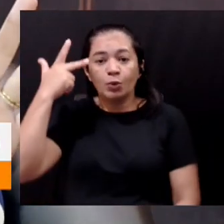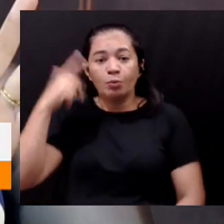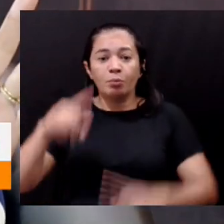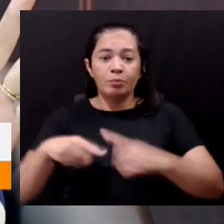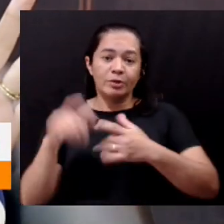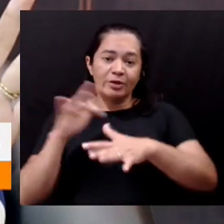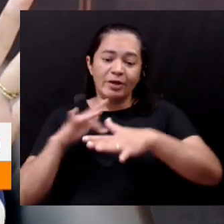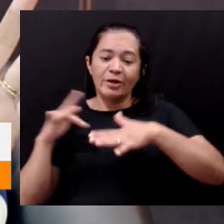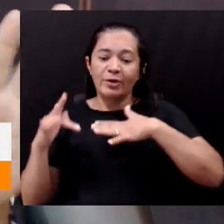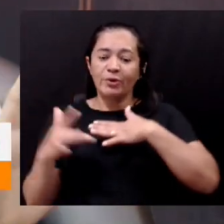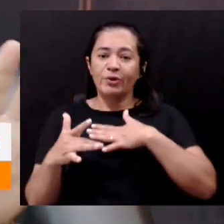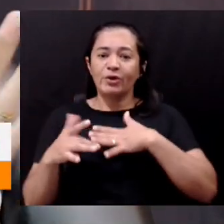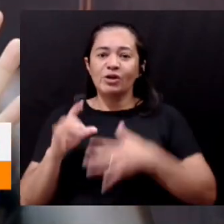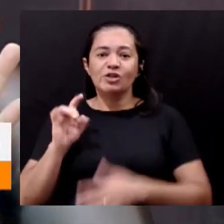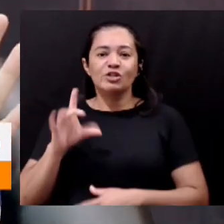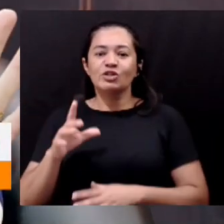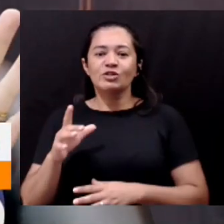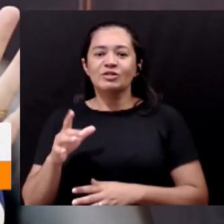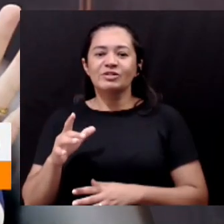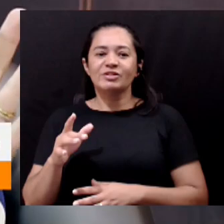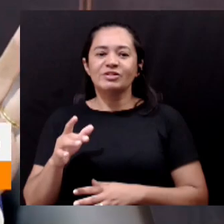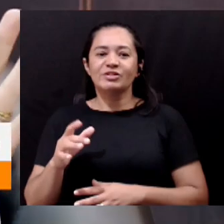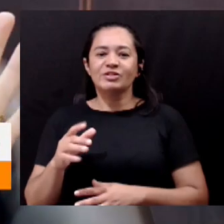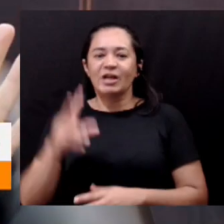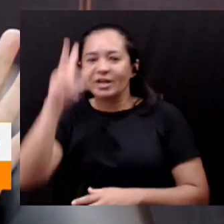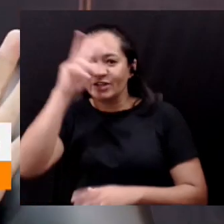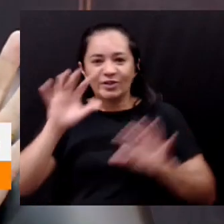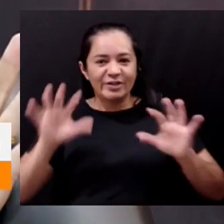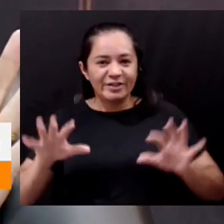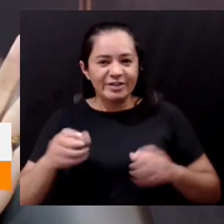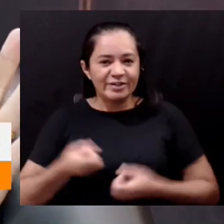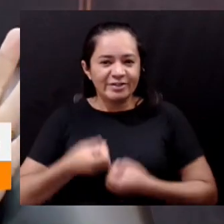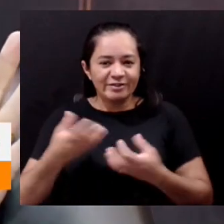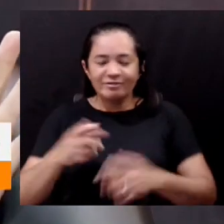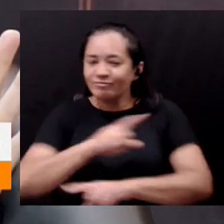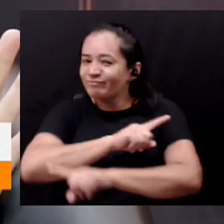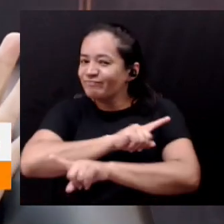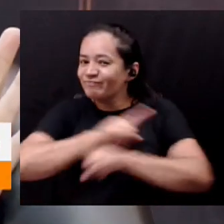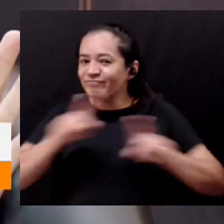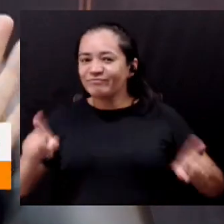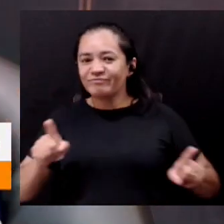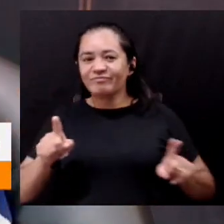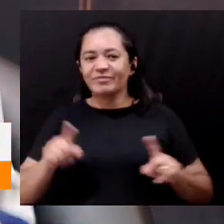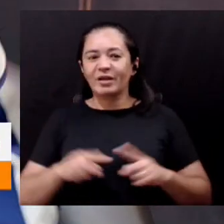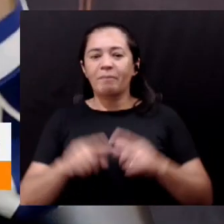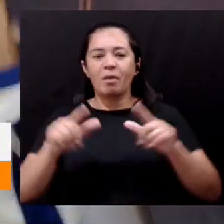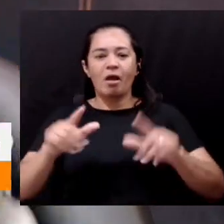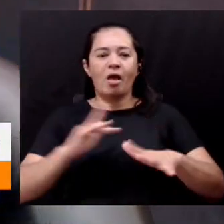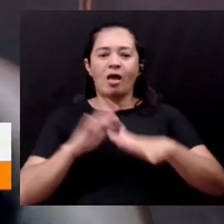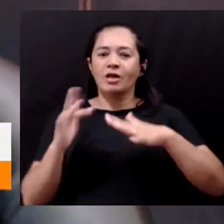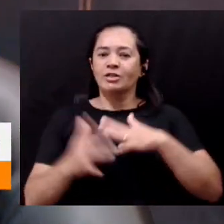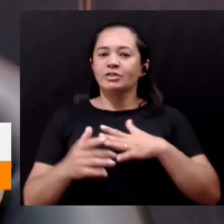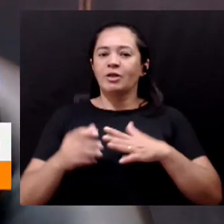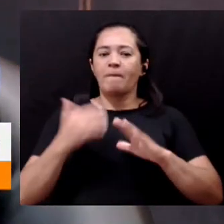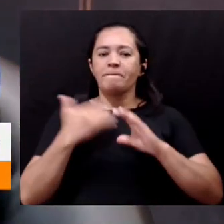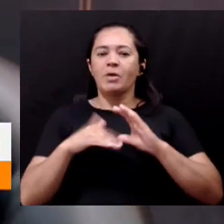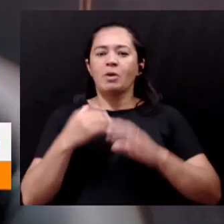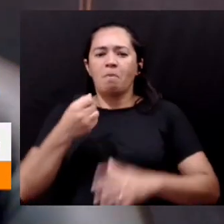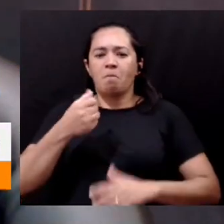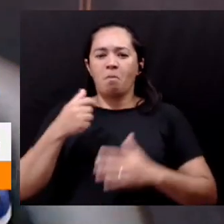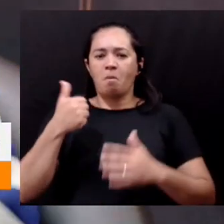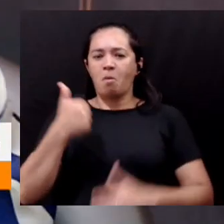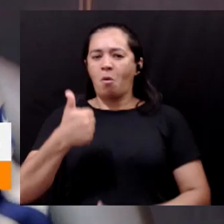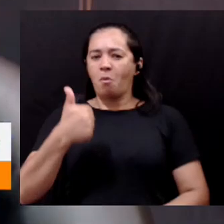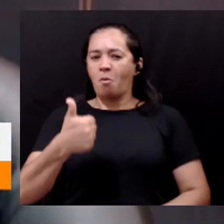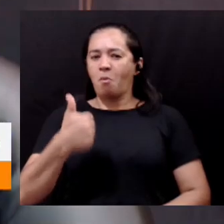essa história. Então ela vai chegar e, né, e só o bom, o bom, o bom, o momento feliz, o restaurante